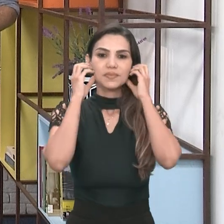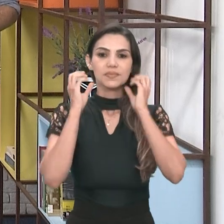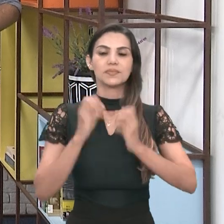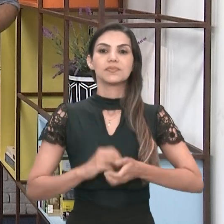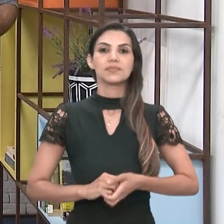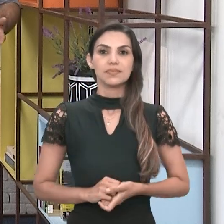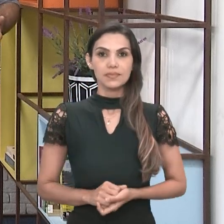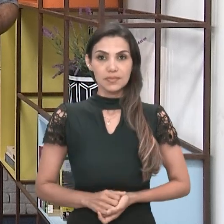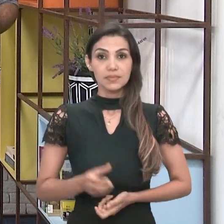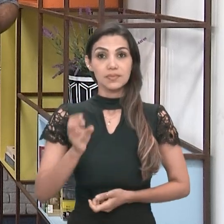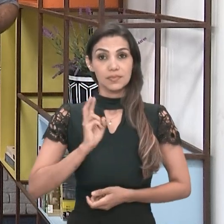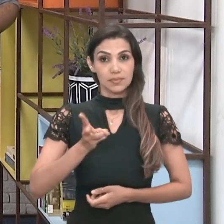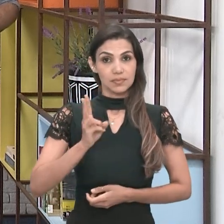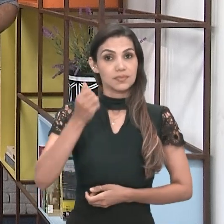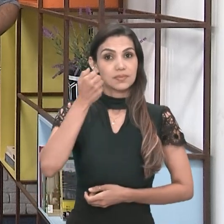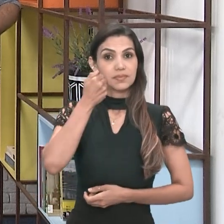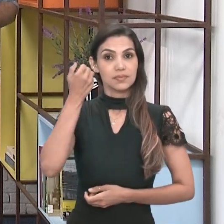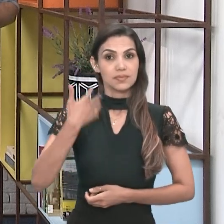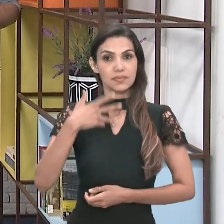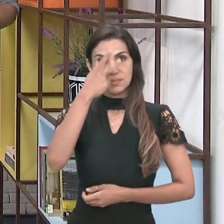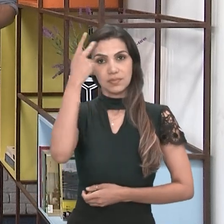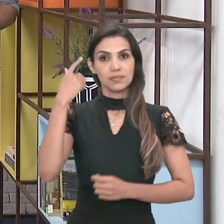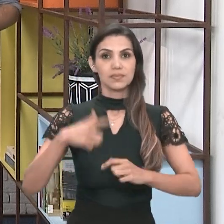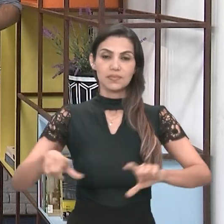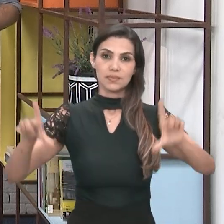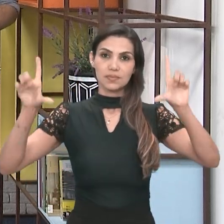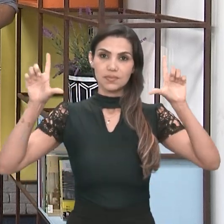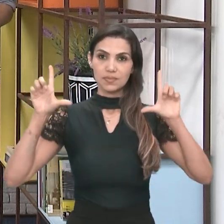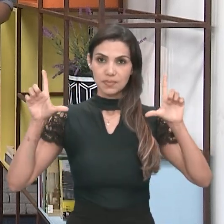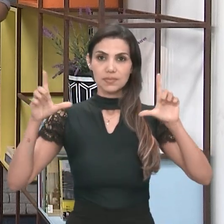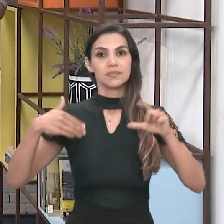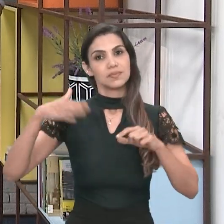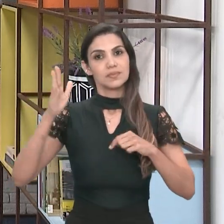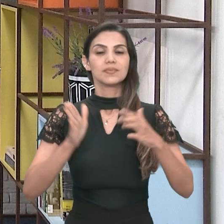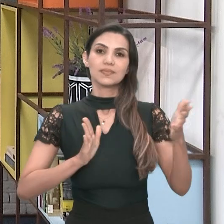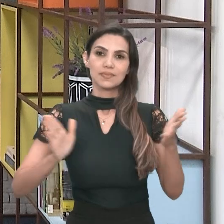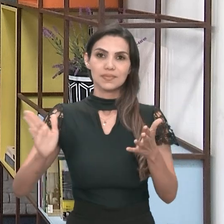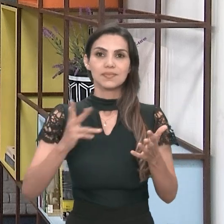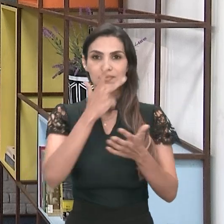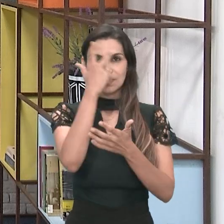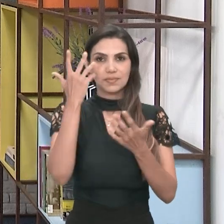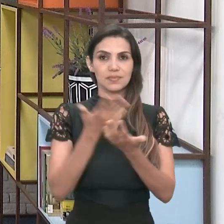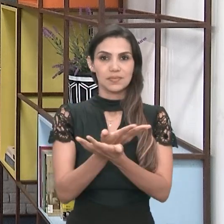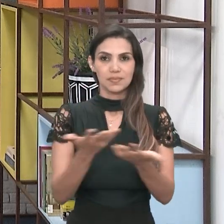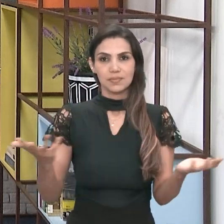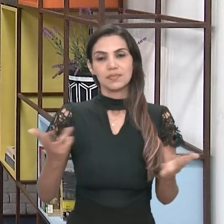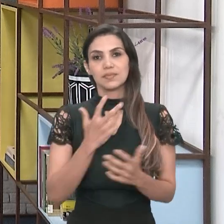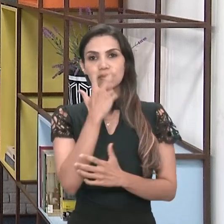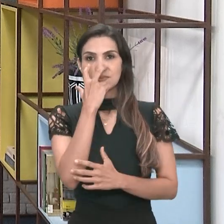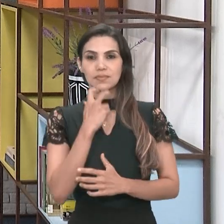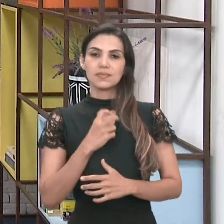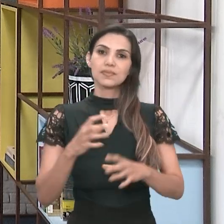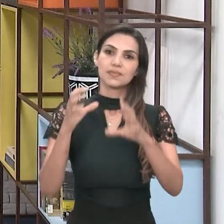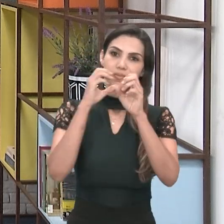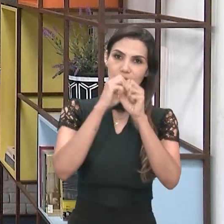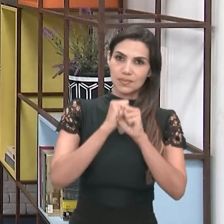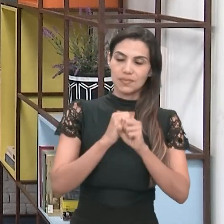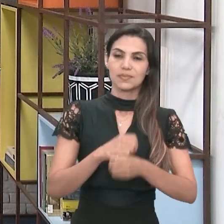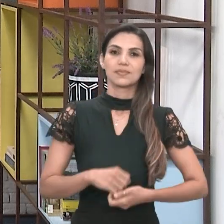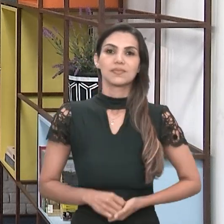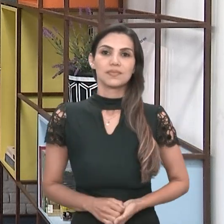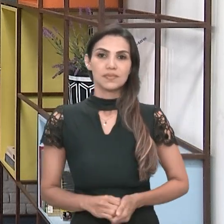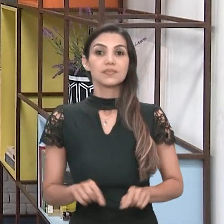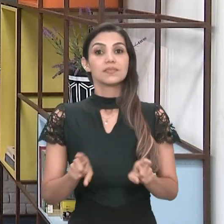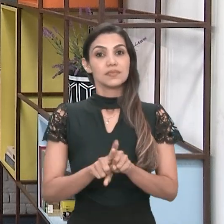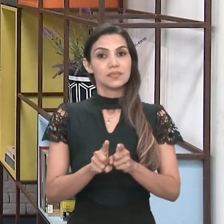barba. Eu sempre faço a descrição de todas as pessoas que aparecem aqui na telinha para tornar a programação mais acessível ao nosso público cego e de